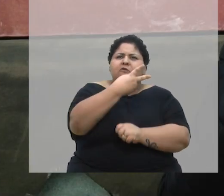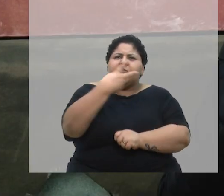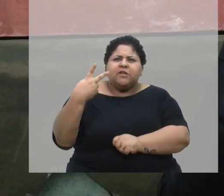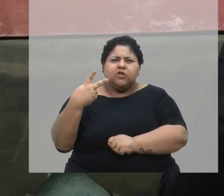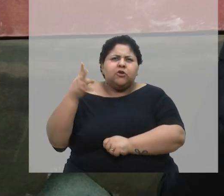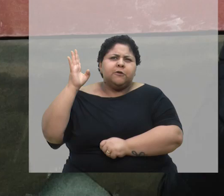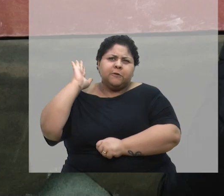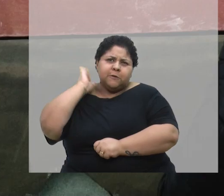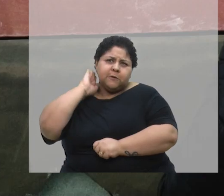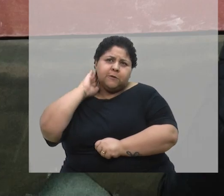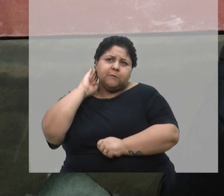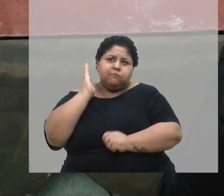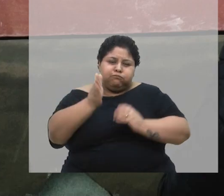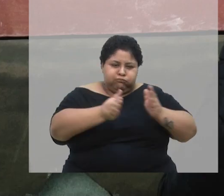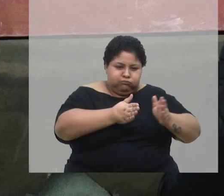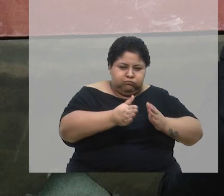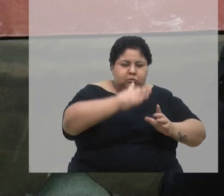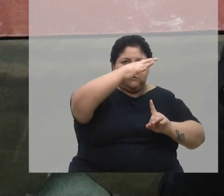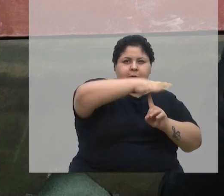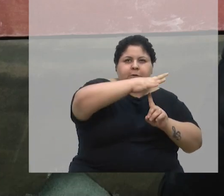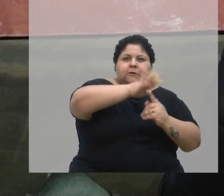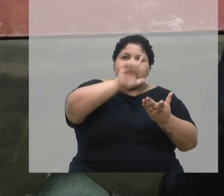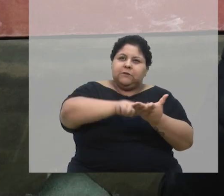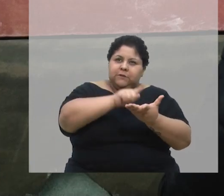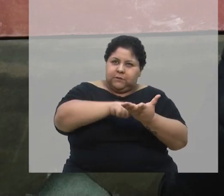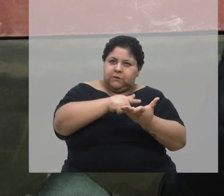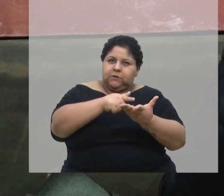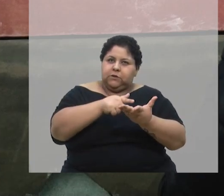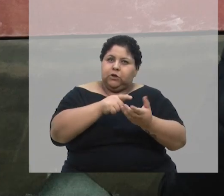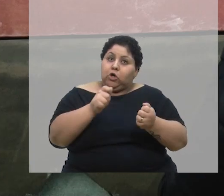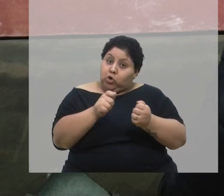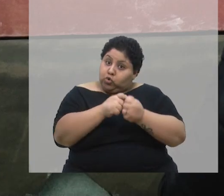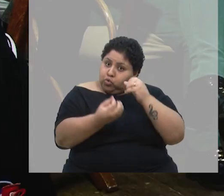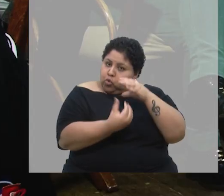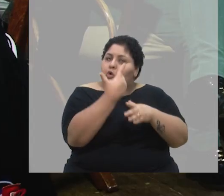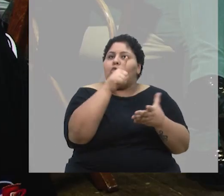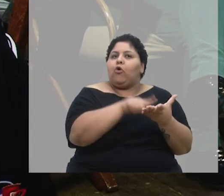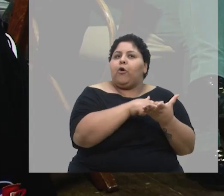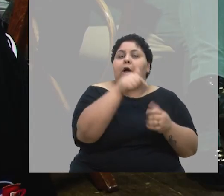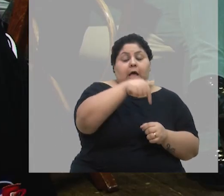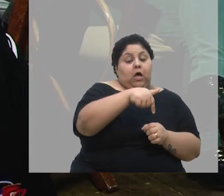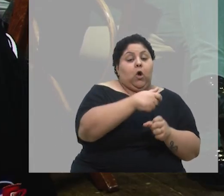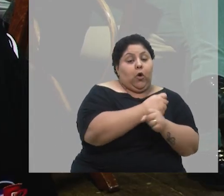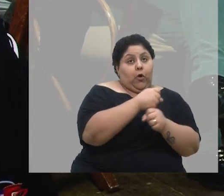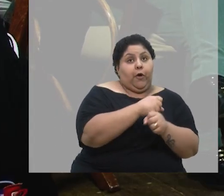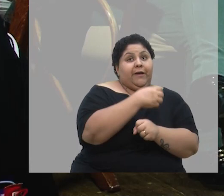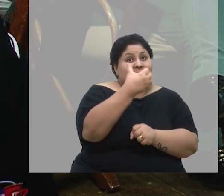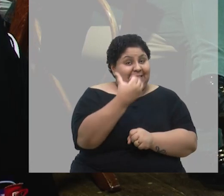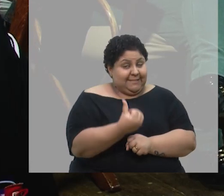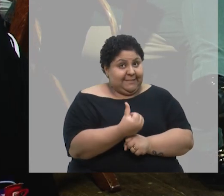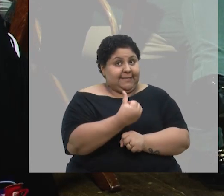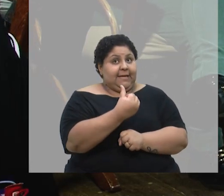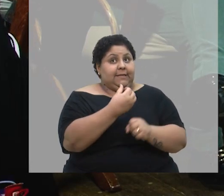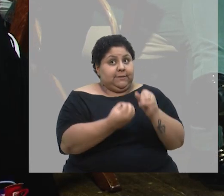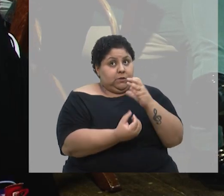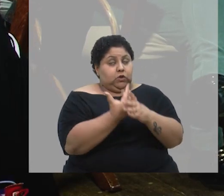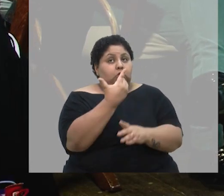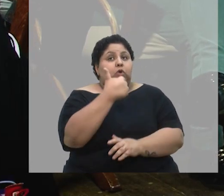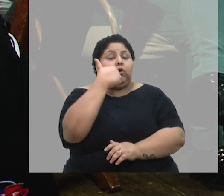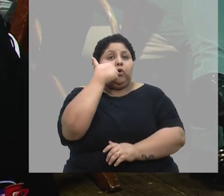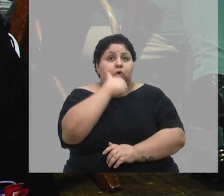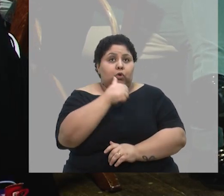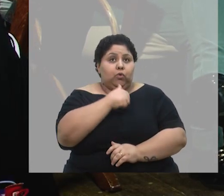feitos 22 bate-papos durante a Feira do Livro, assim, com os escritores. Esse ano são 6